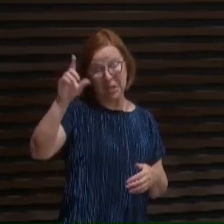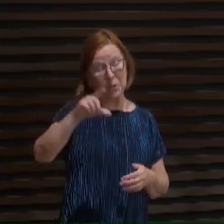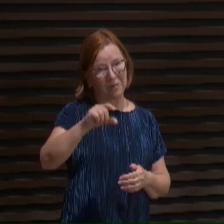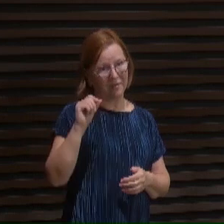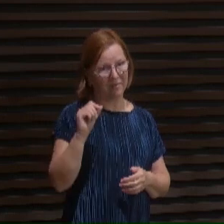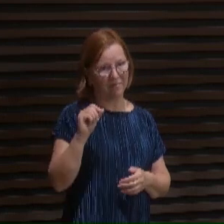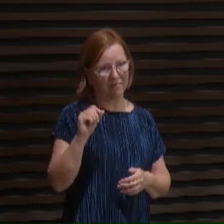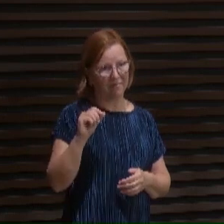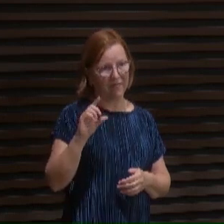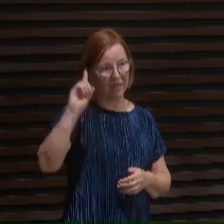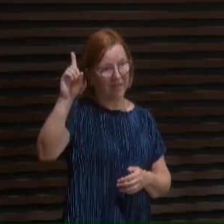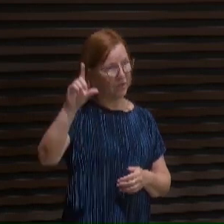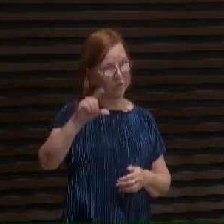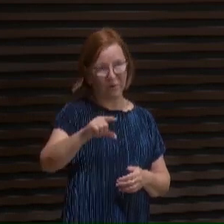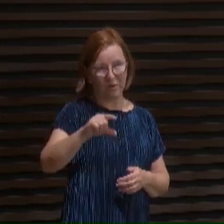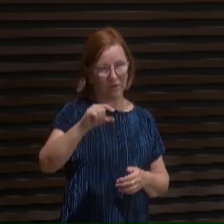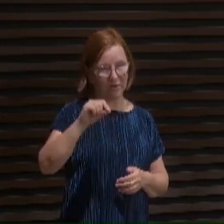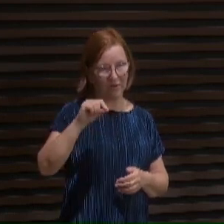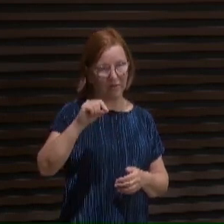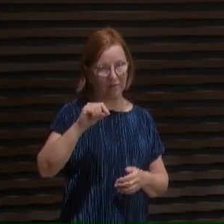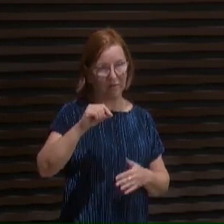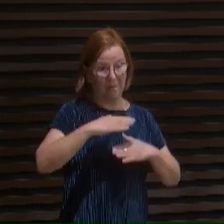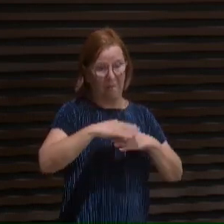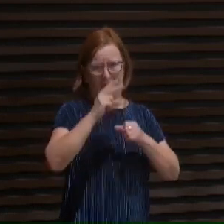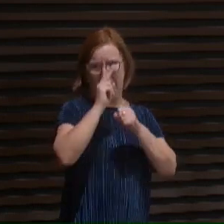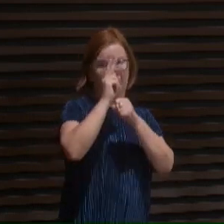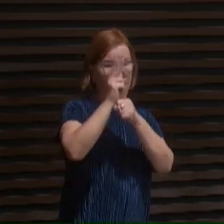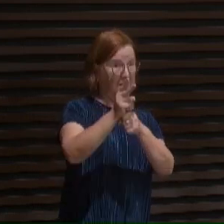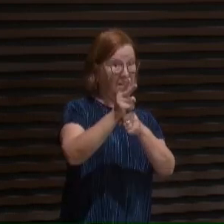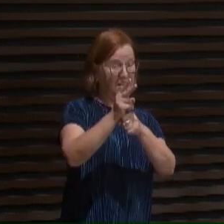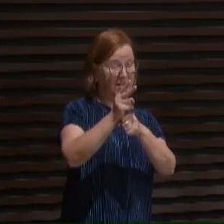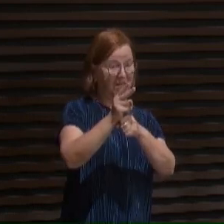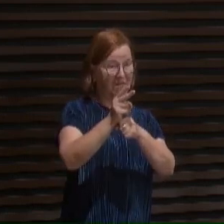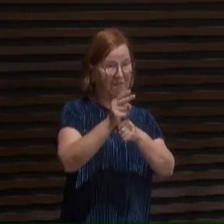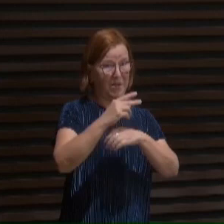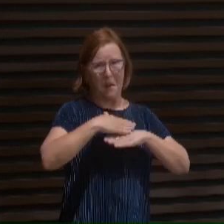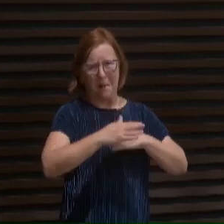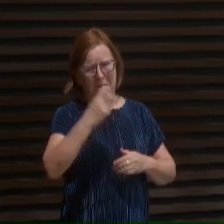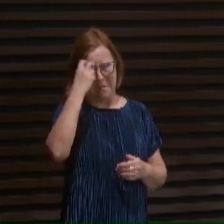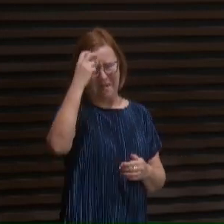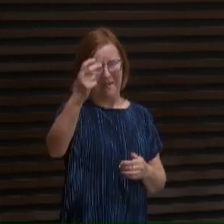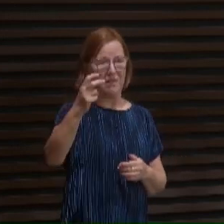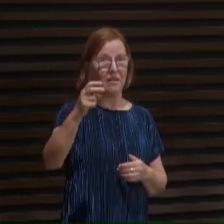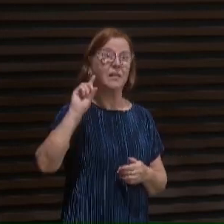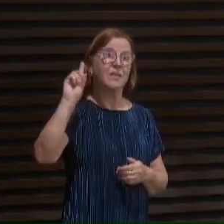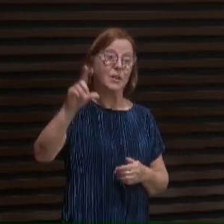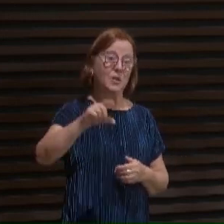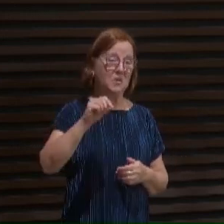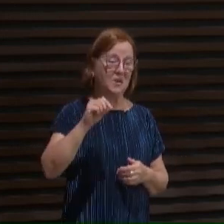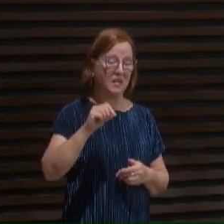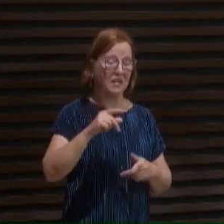Deus não vai escolher os mais fortes, os mais sabidos. Ele escolhe as coisas que não